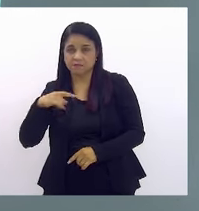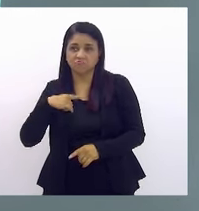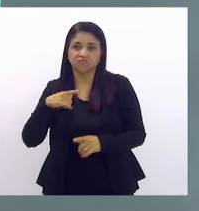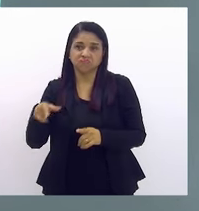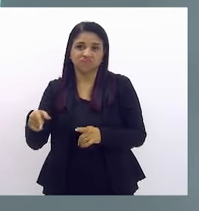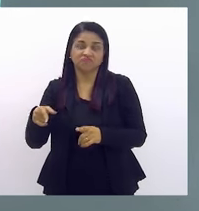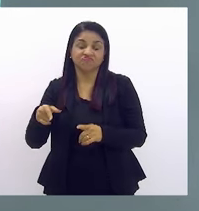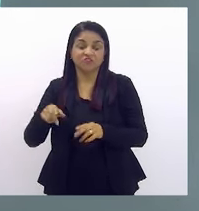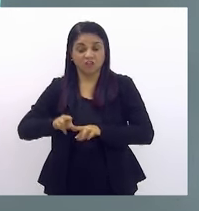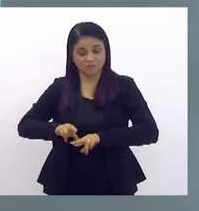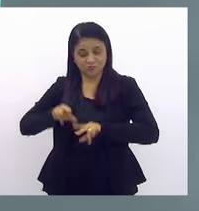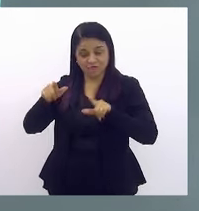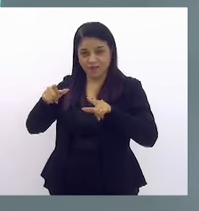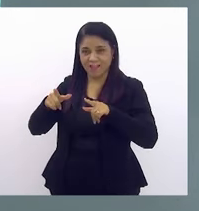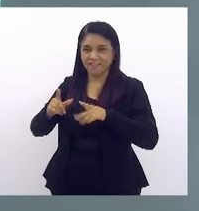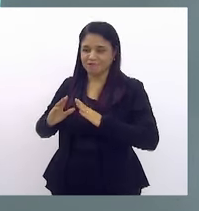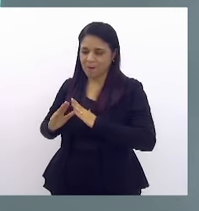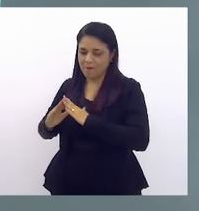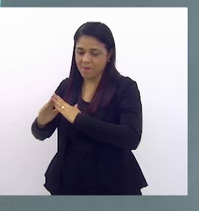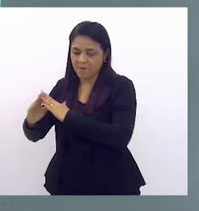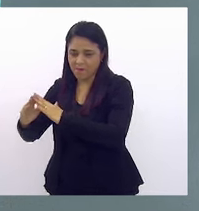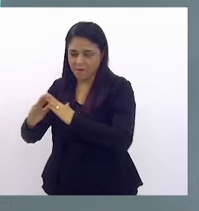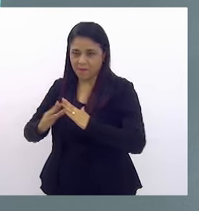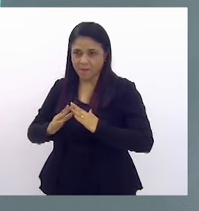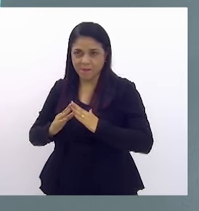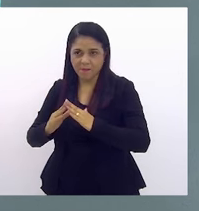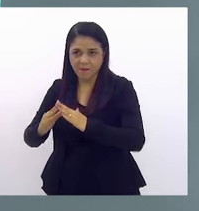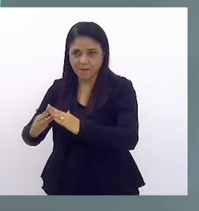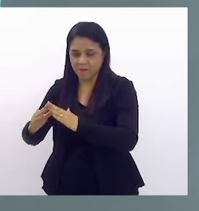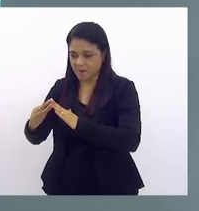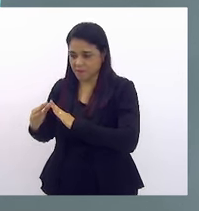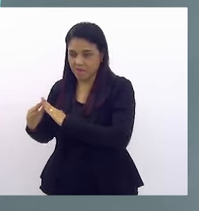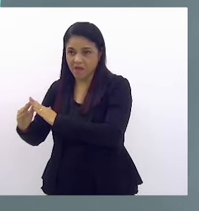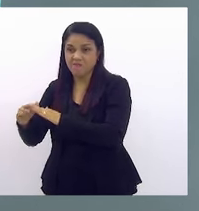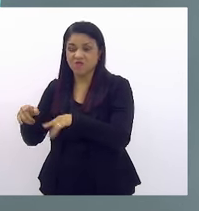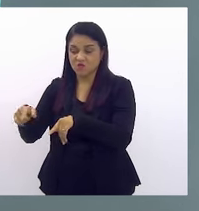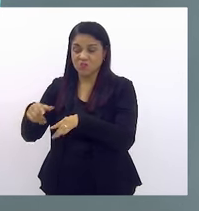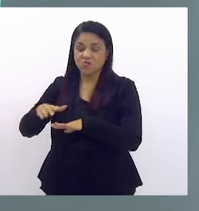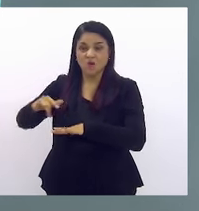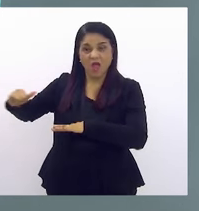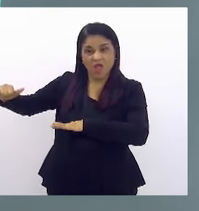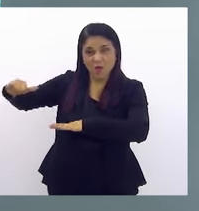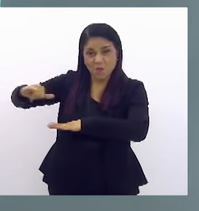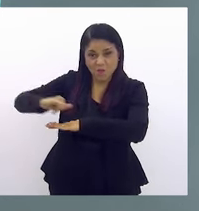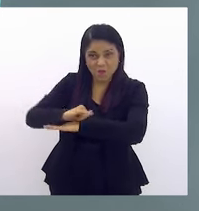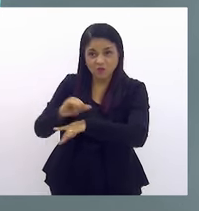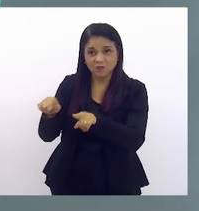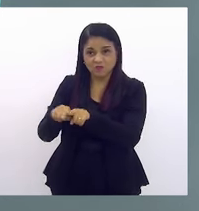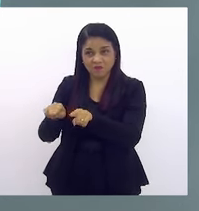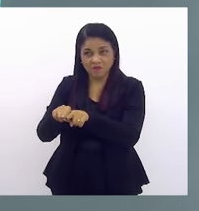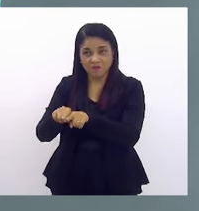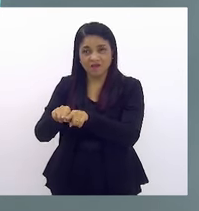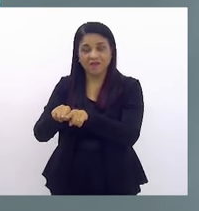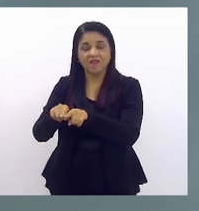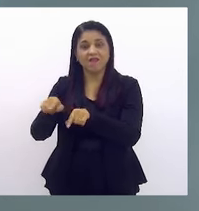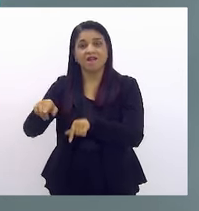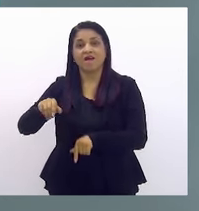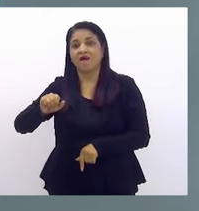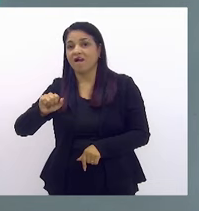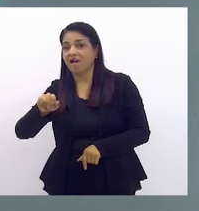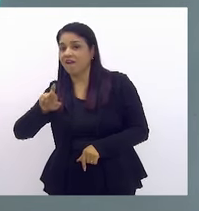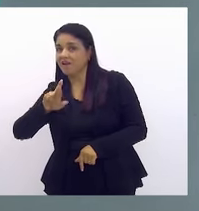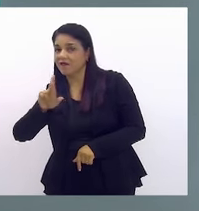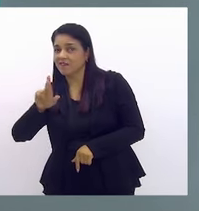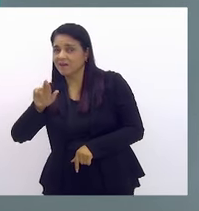entendeu? Toda a parte ali do próprio aeroporto, né? E essa parte vindo aqui de Araçatiba também já